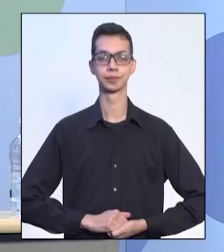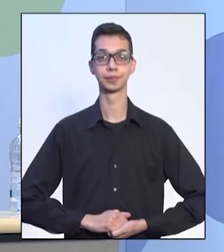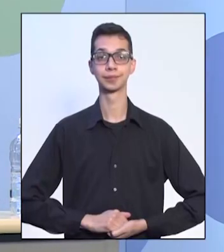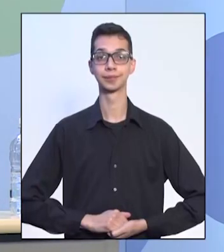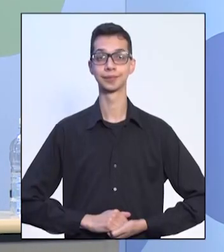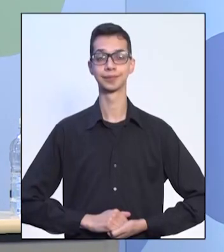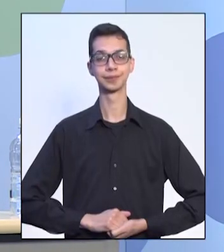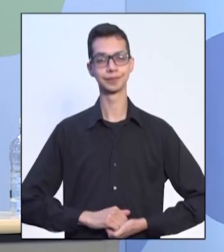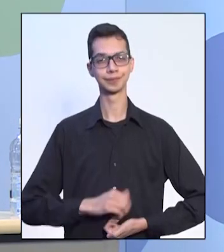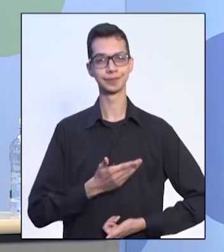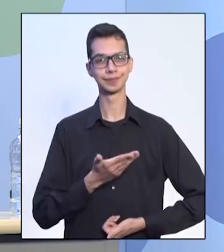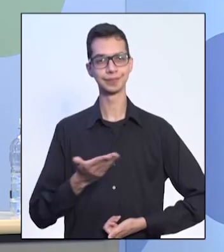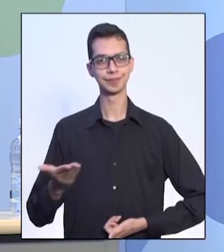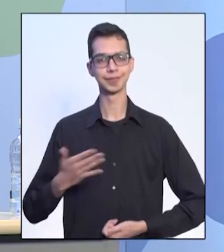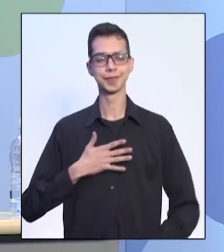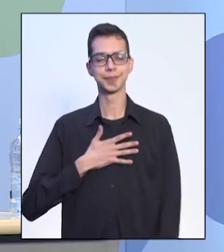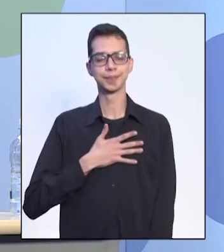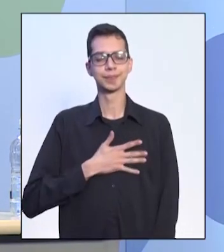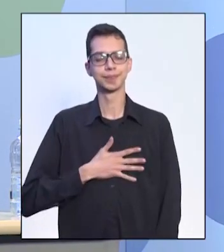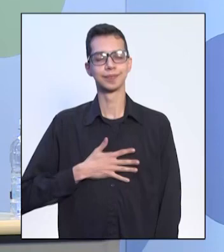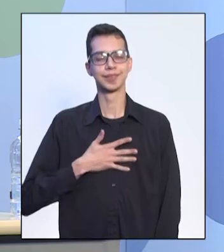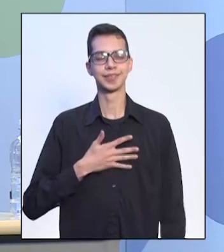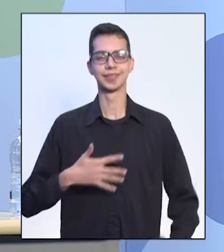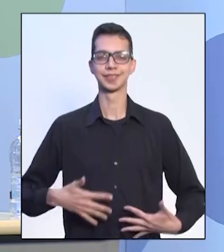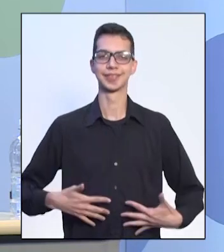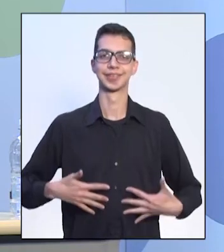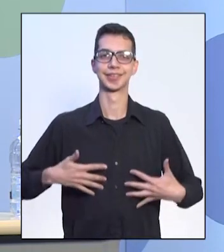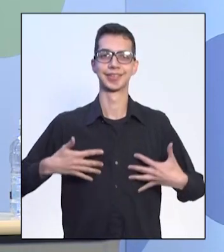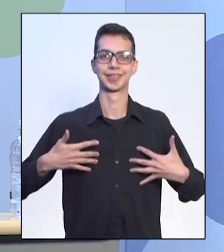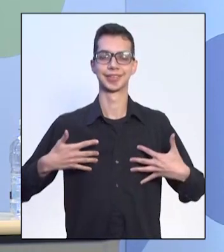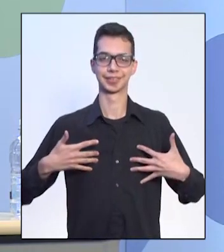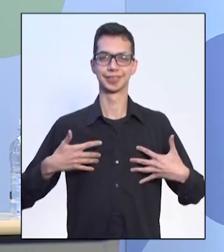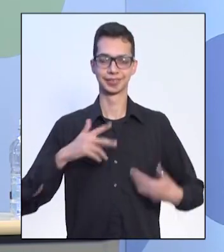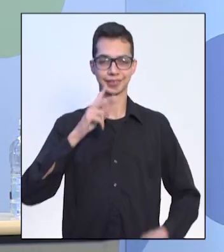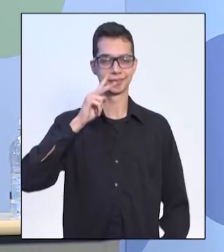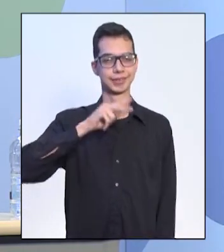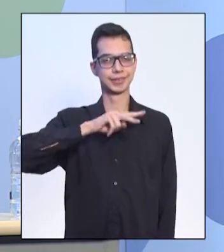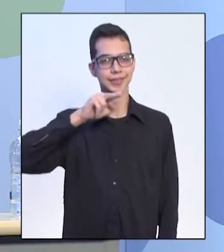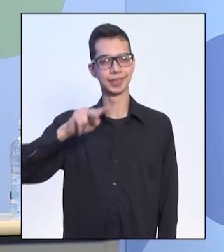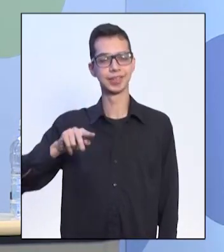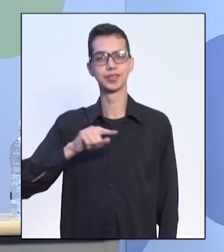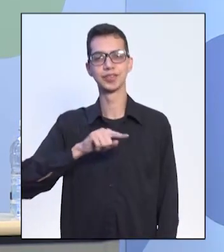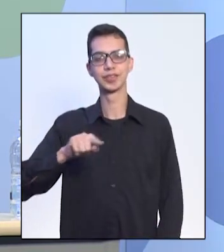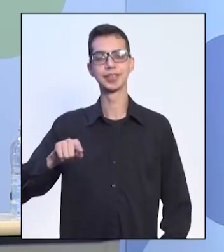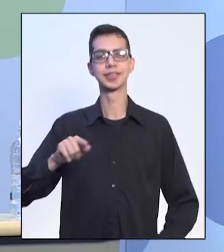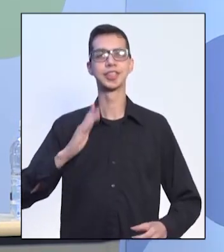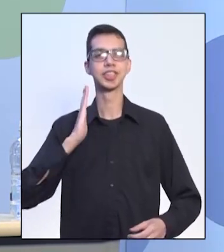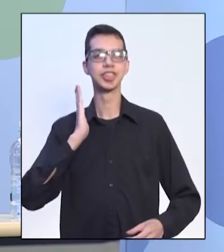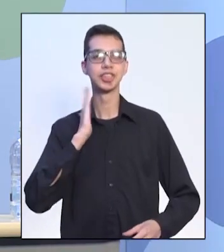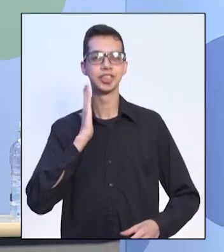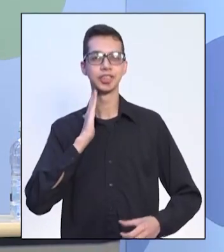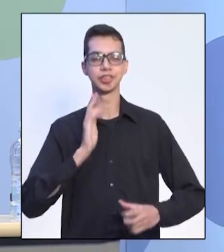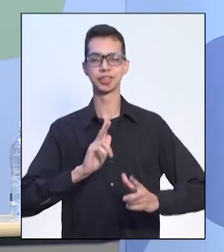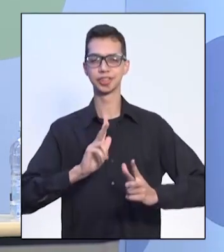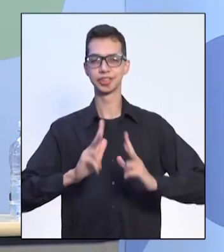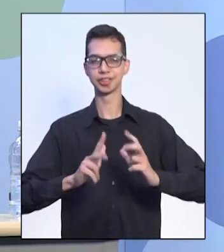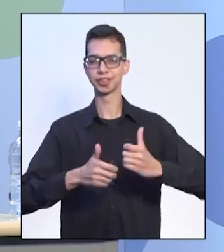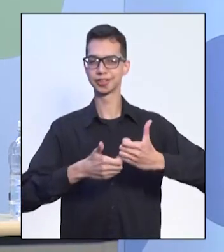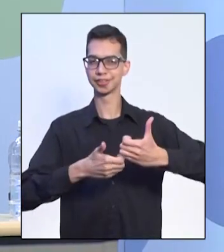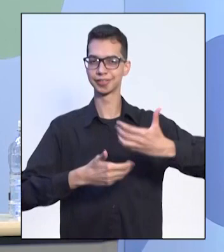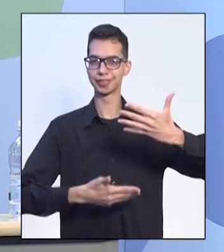Gente, que prazer poder ter o privilégio de ler as colocações que vocês colocam aqui no chat, né?